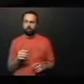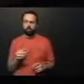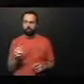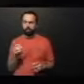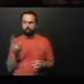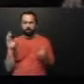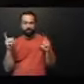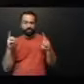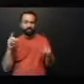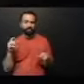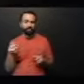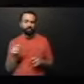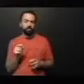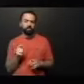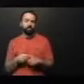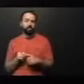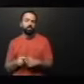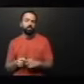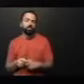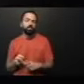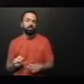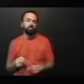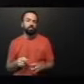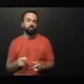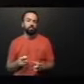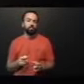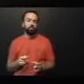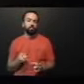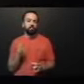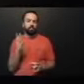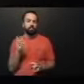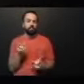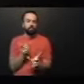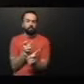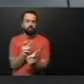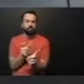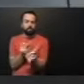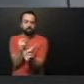colocar os sinaizinhos de pontuação nesse texto.